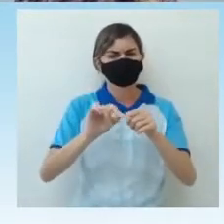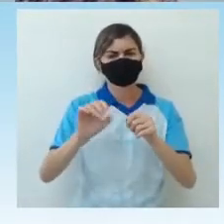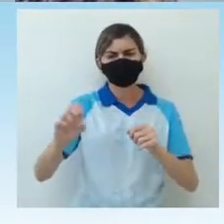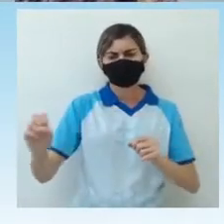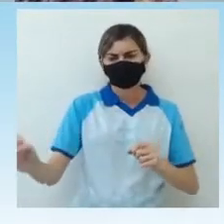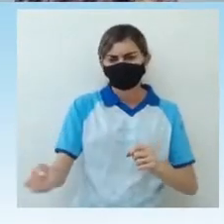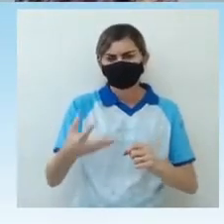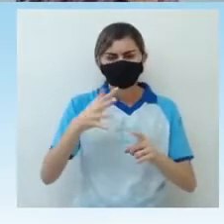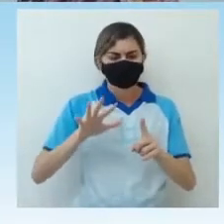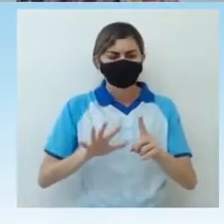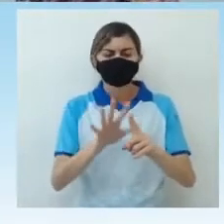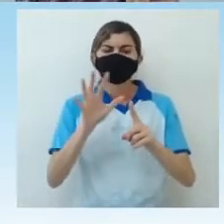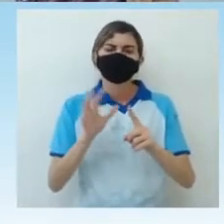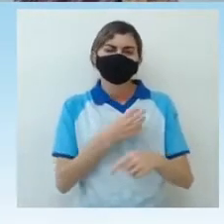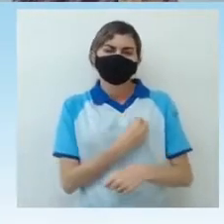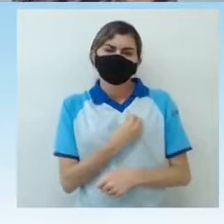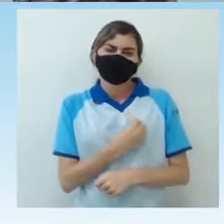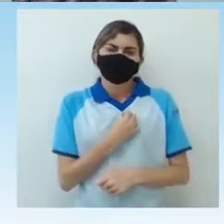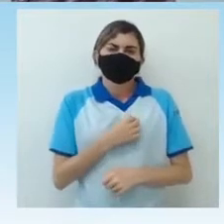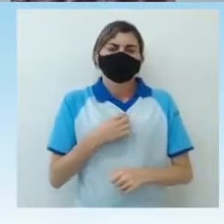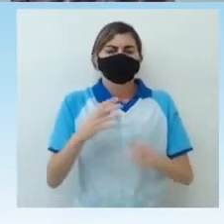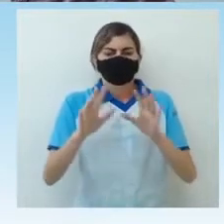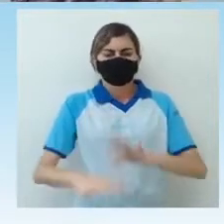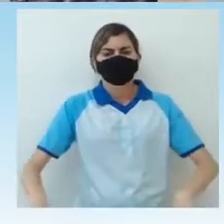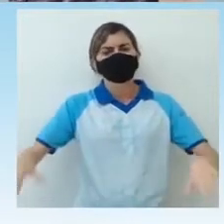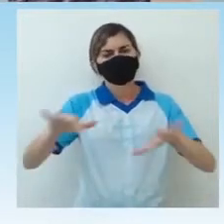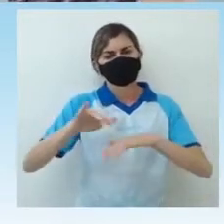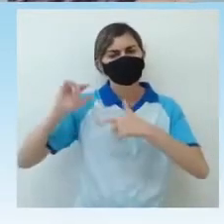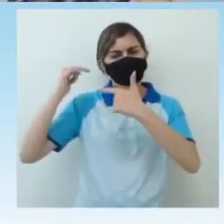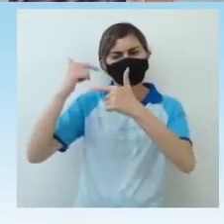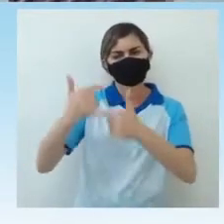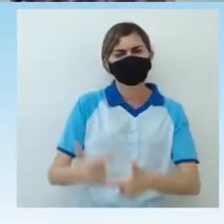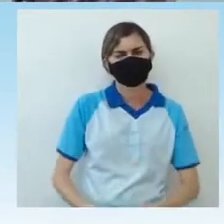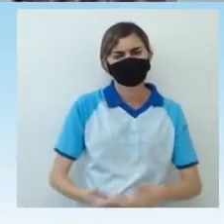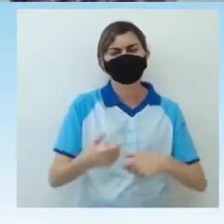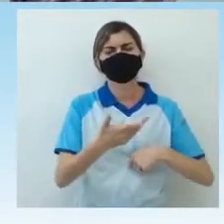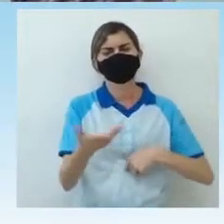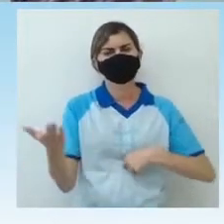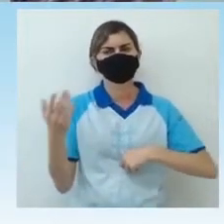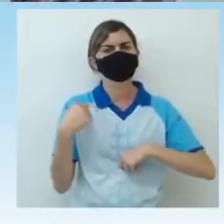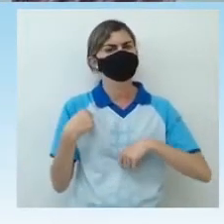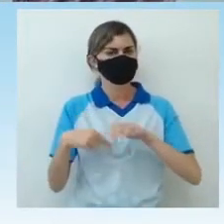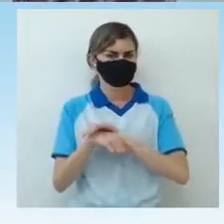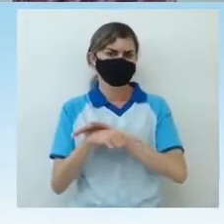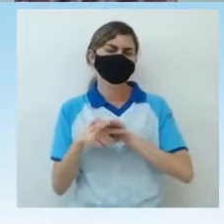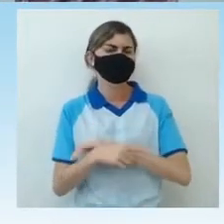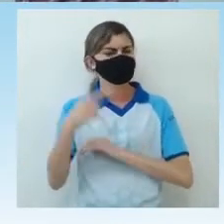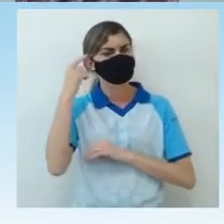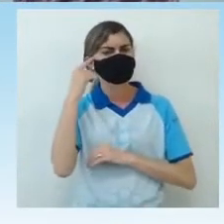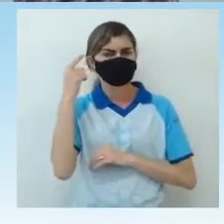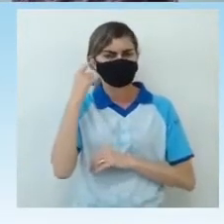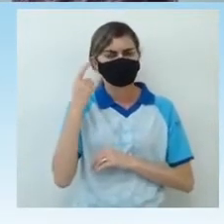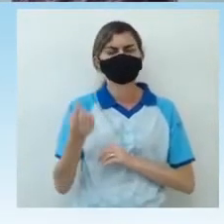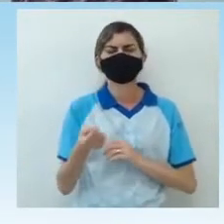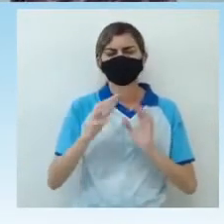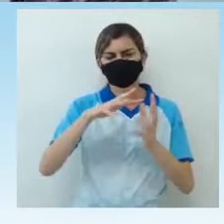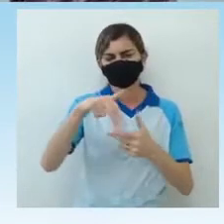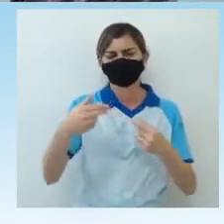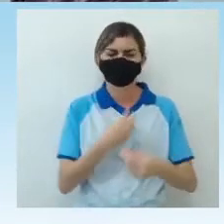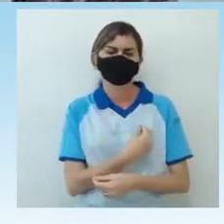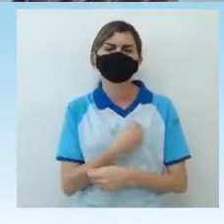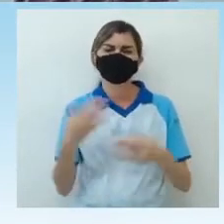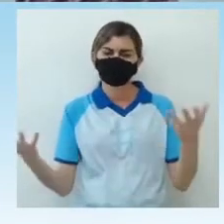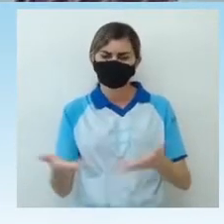enorme influência na vida dos indivíduos na contemporaneidade. Então vamos analisar isso daí pensando no mundo que a gente vive